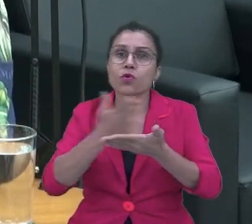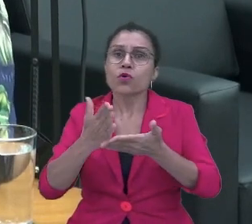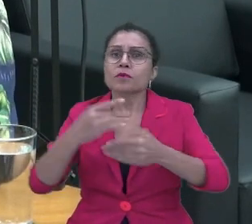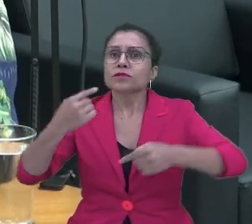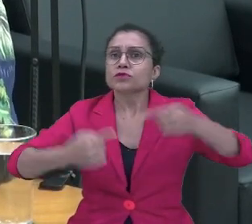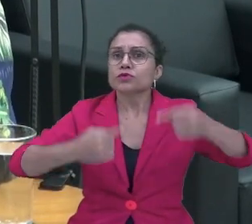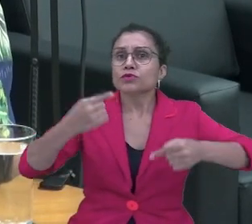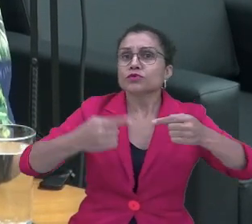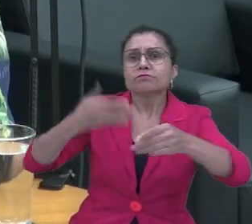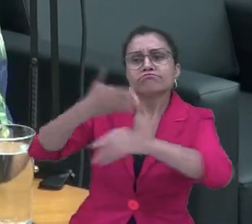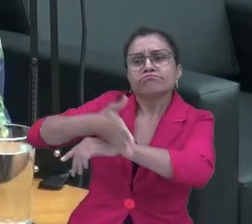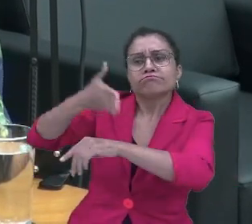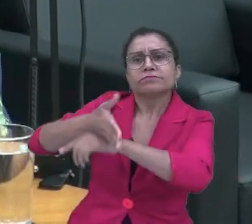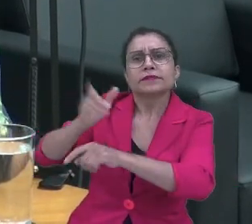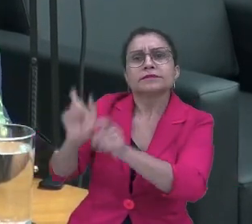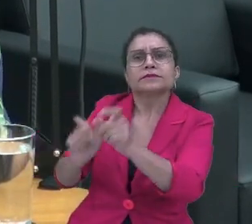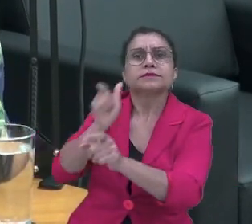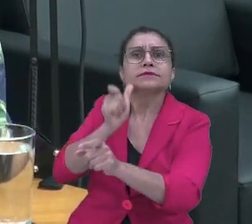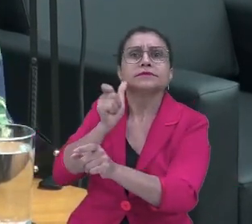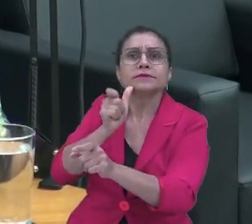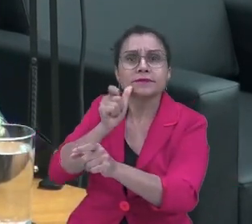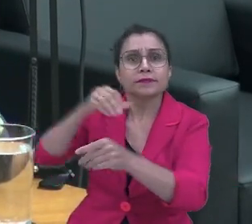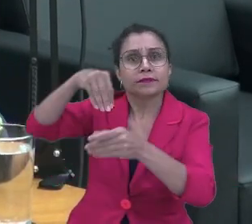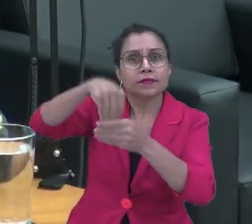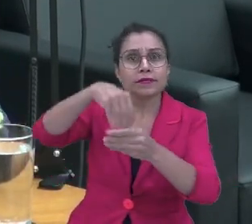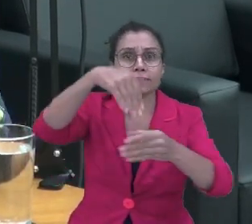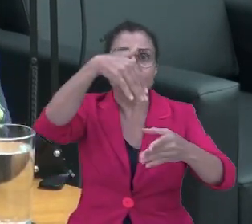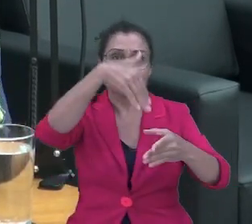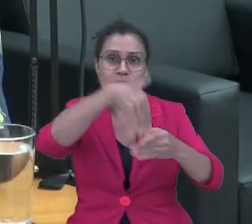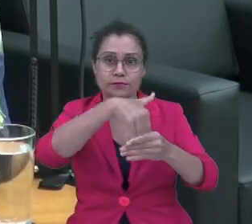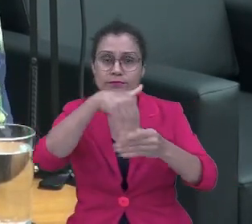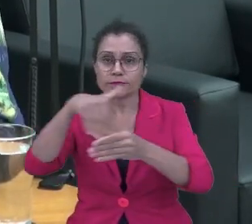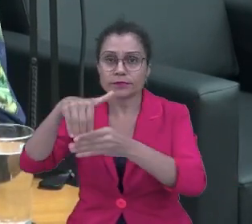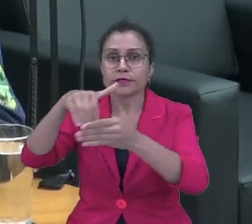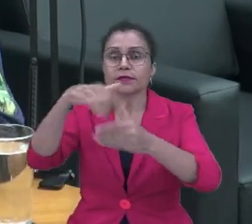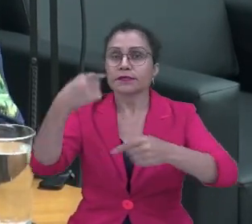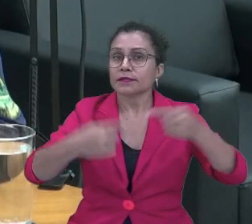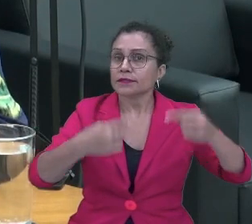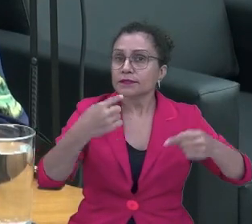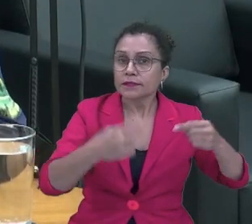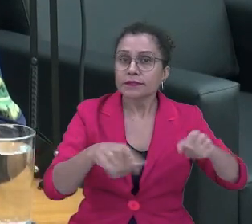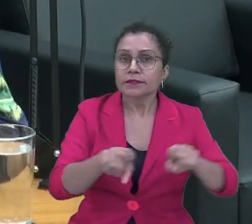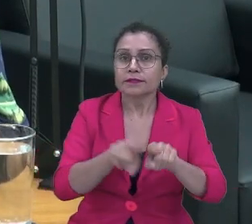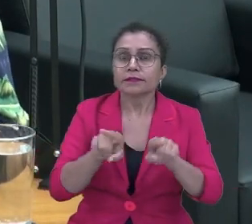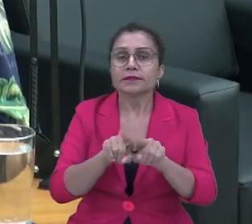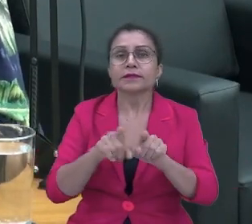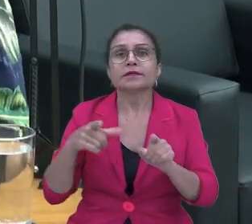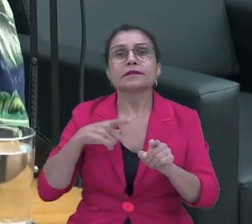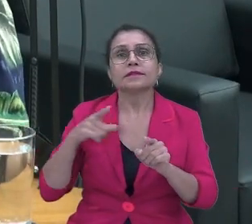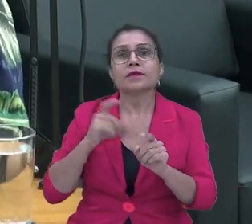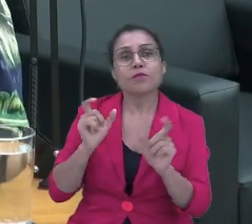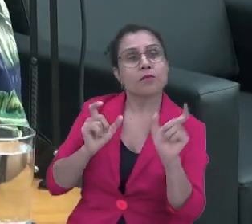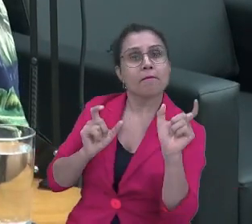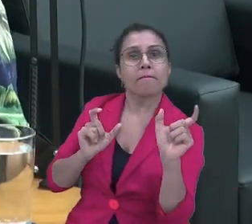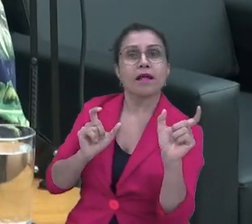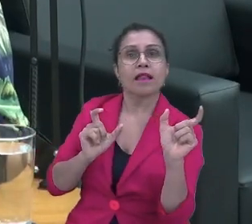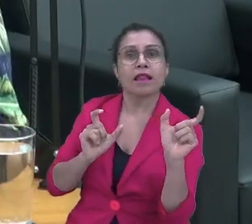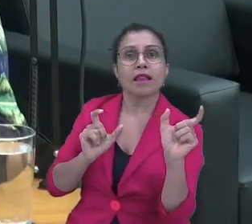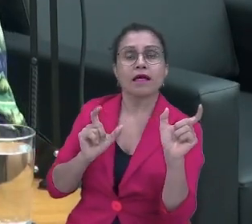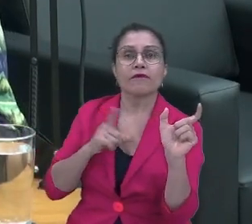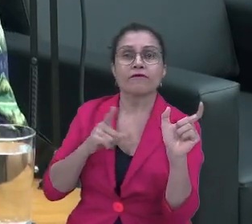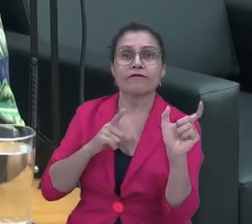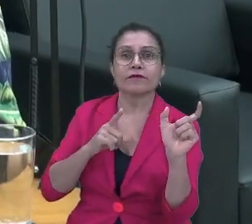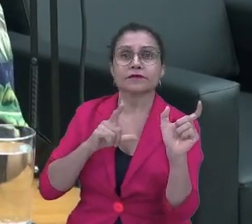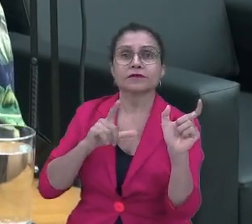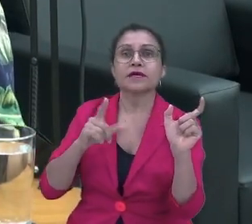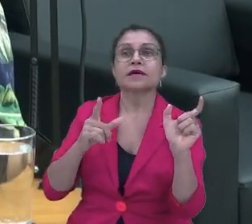se discutir a participação da mulher na política, nessas revoluções. E temos uma palavra que mudou o mundo, que é a palavra